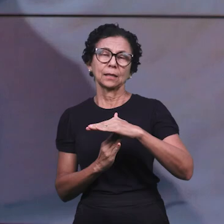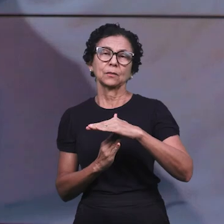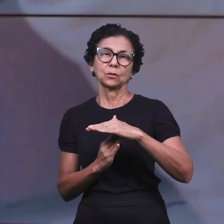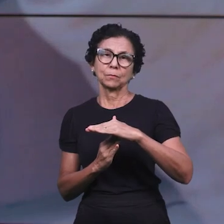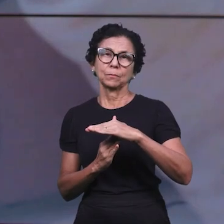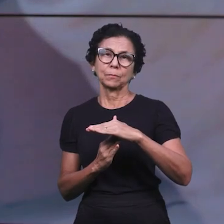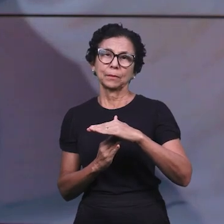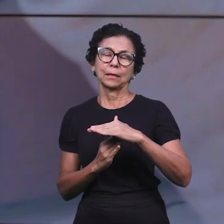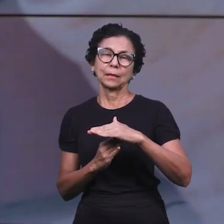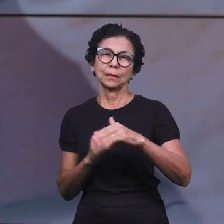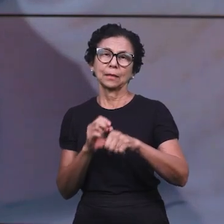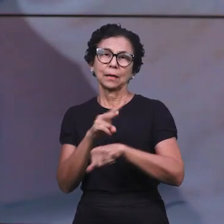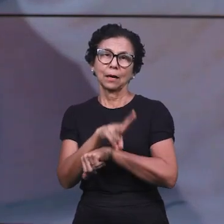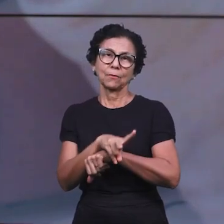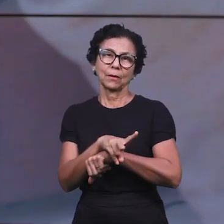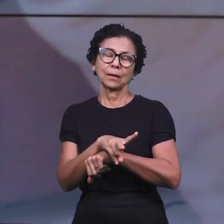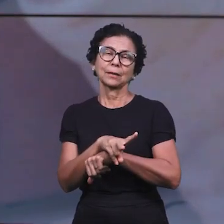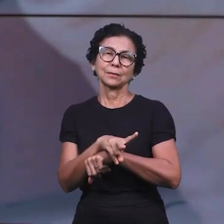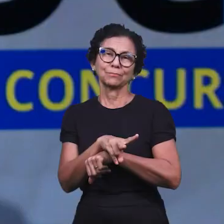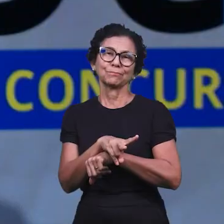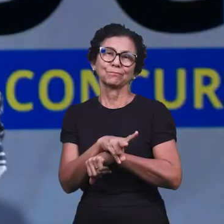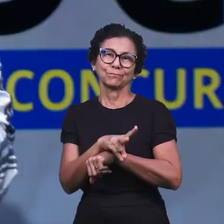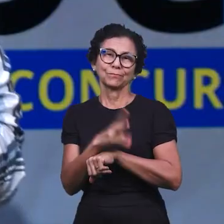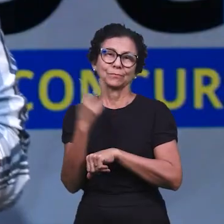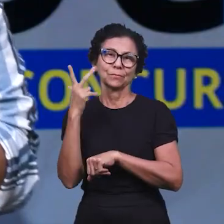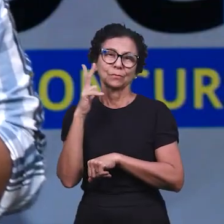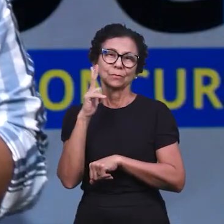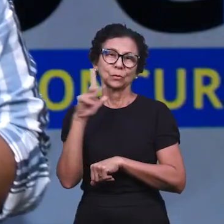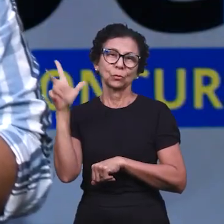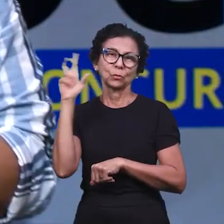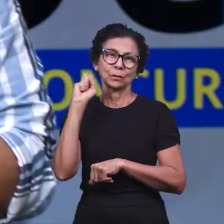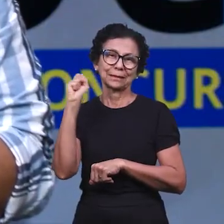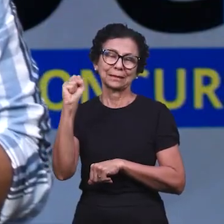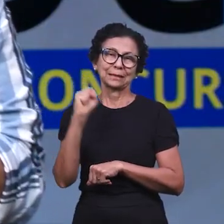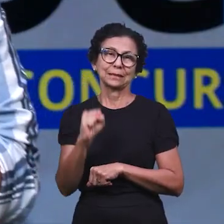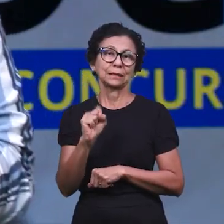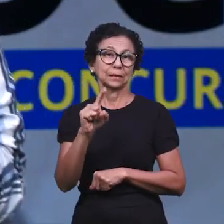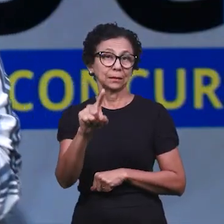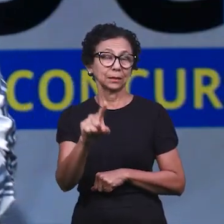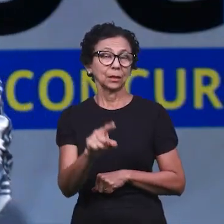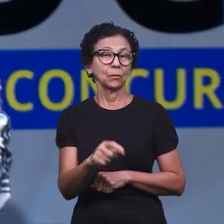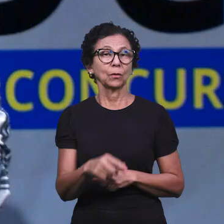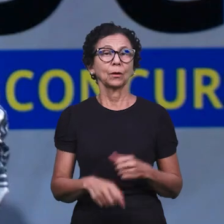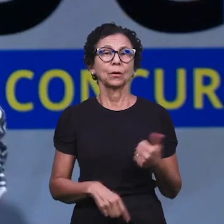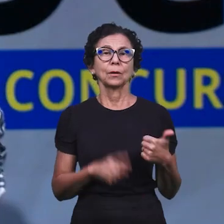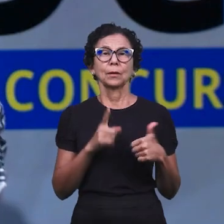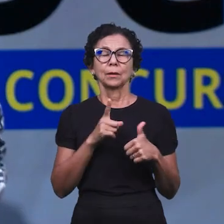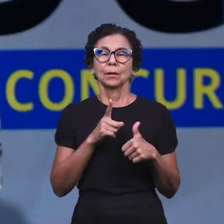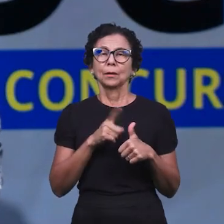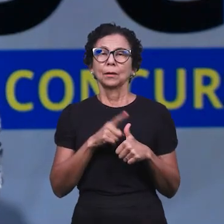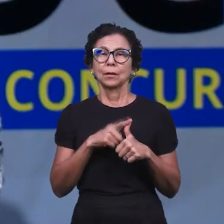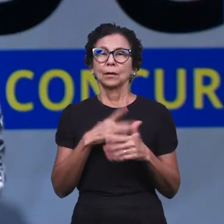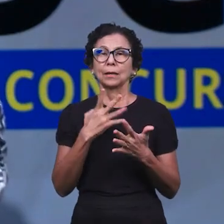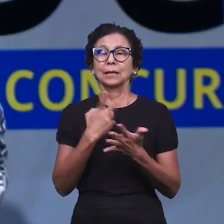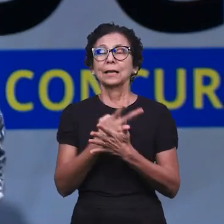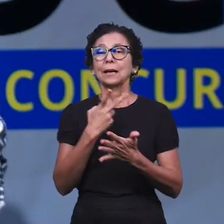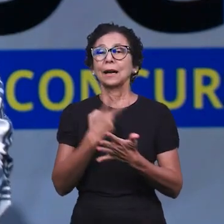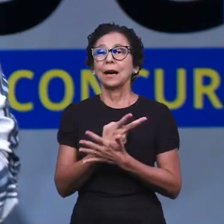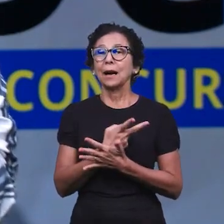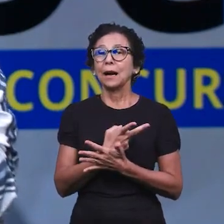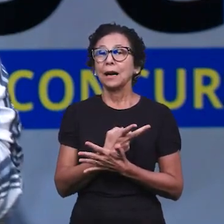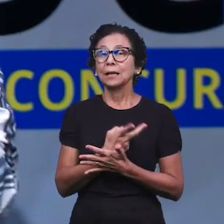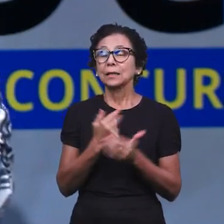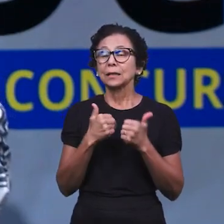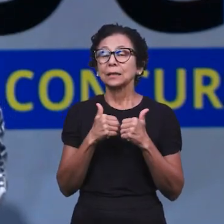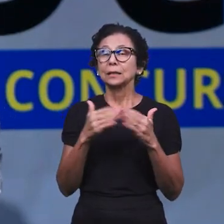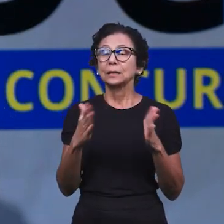e efetivamente ser nomeado. Então, ó, anota aí, o primeiro erro de um concurseiro iniciante: não